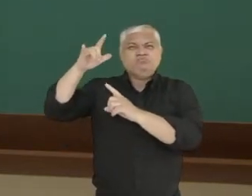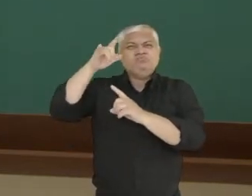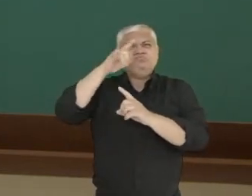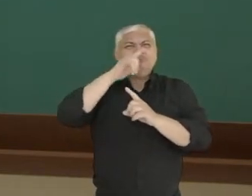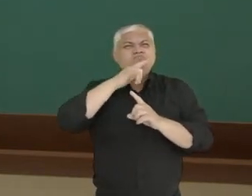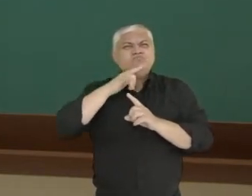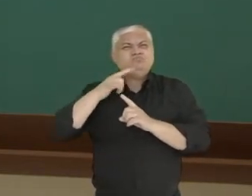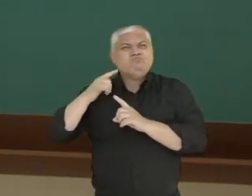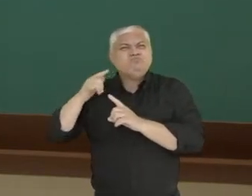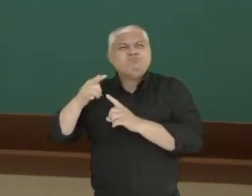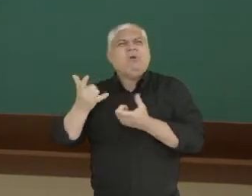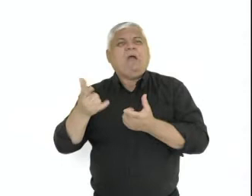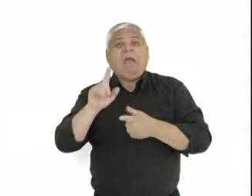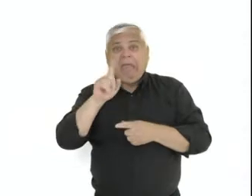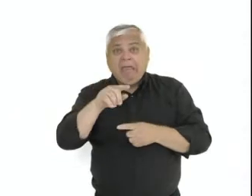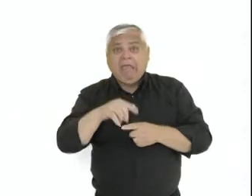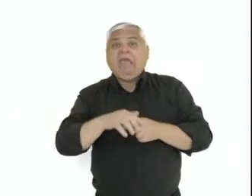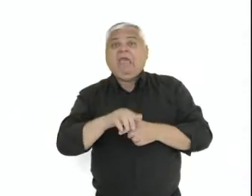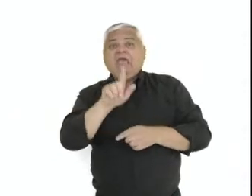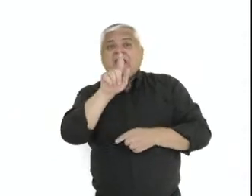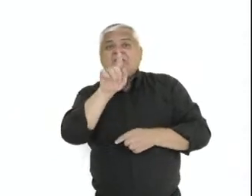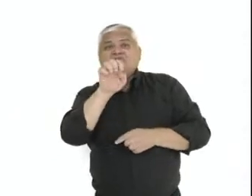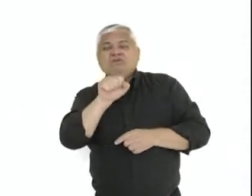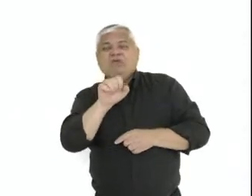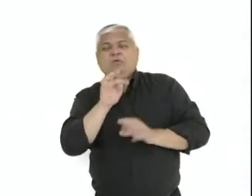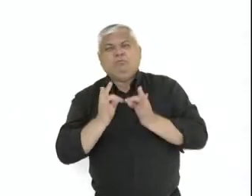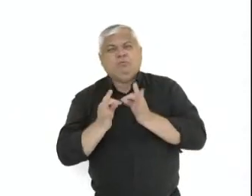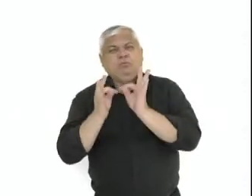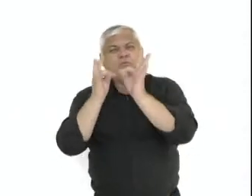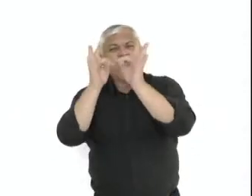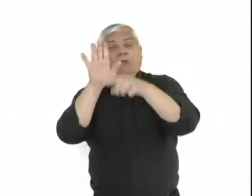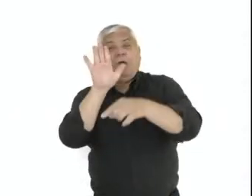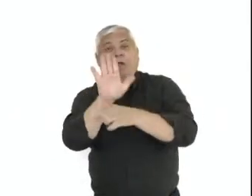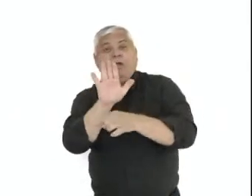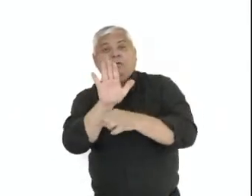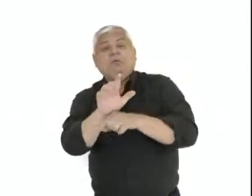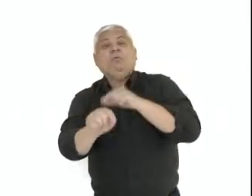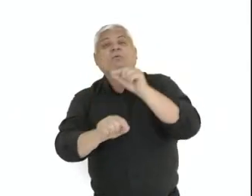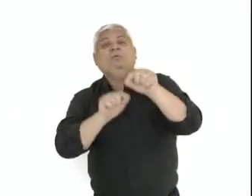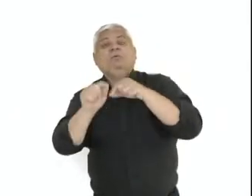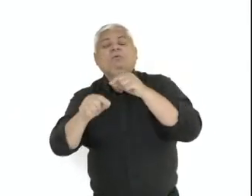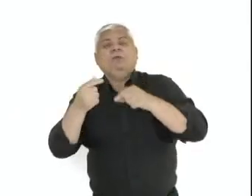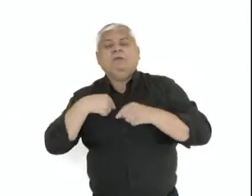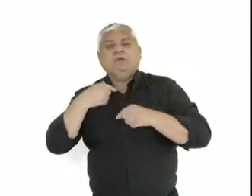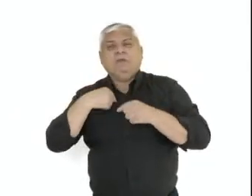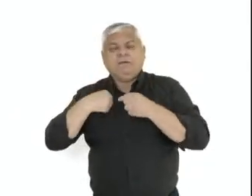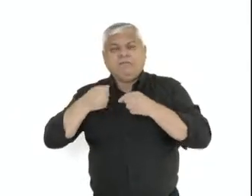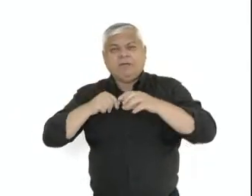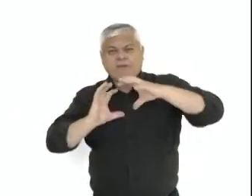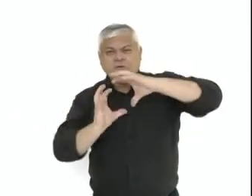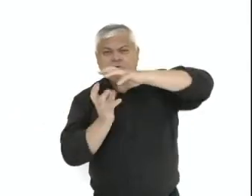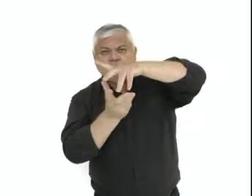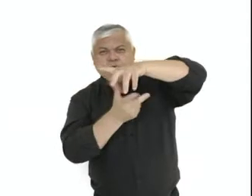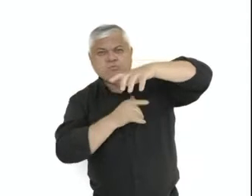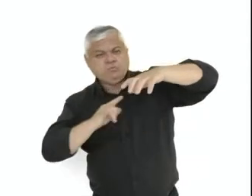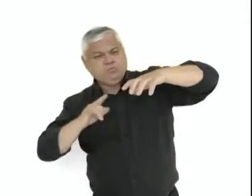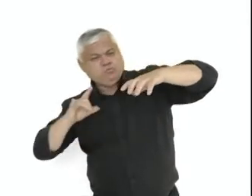quê? É uma geotecnologia que trouxe grandes contribuições para a observação da superfície